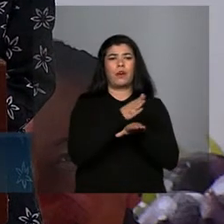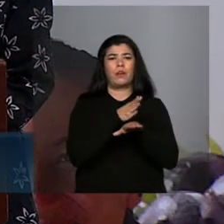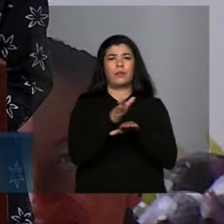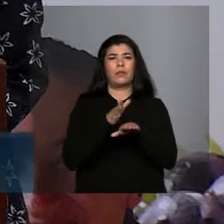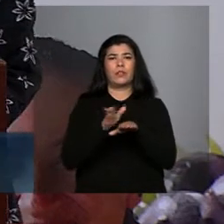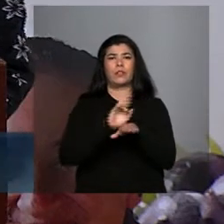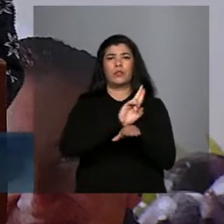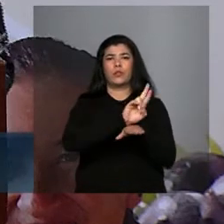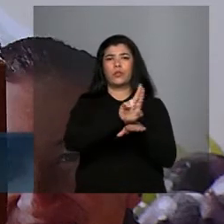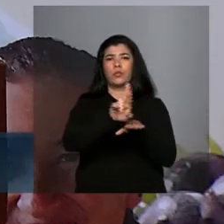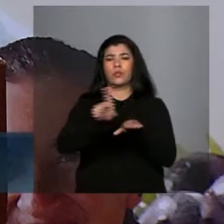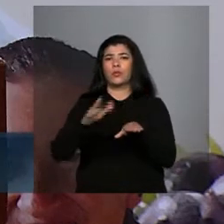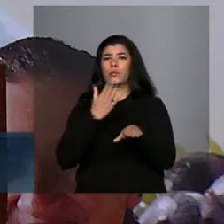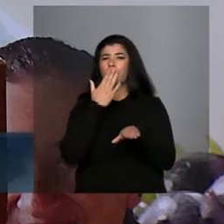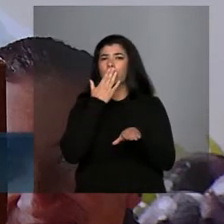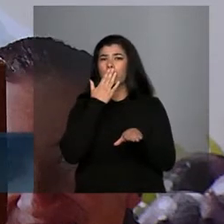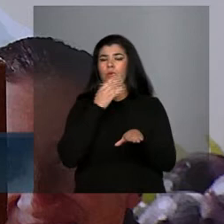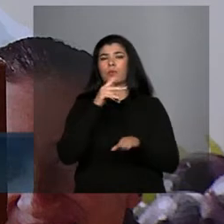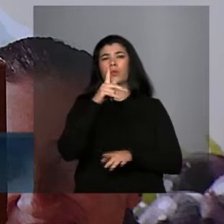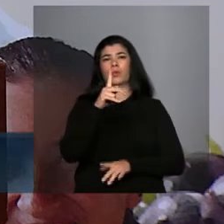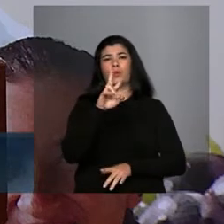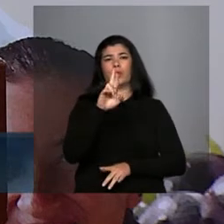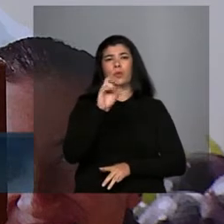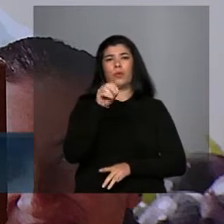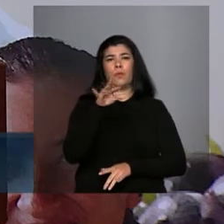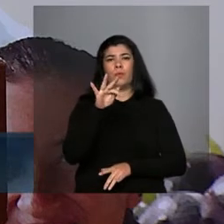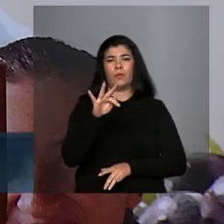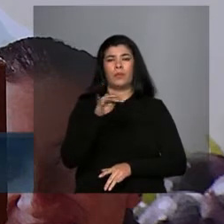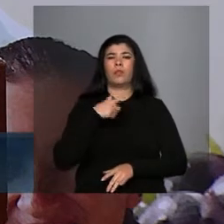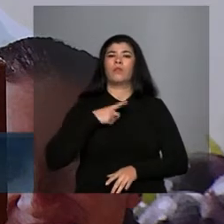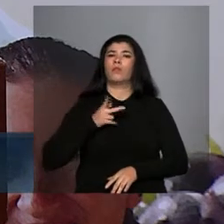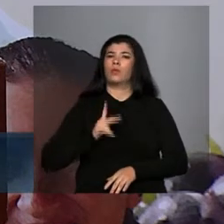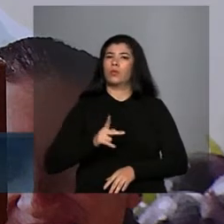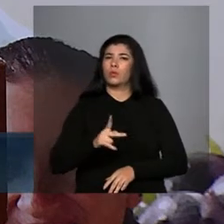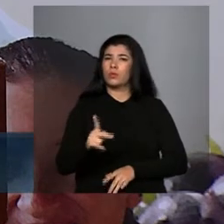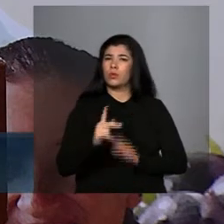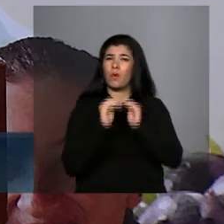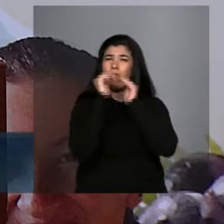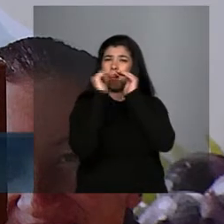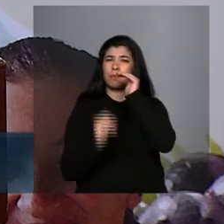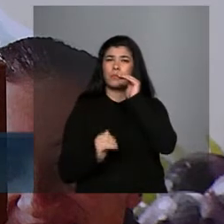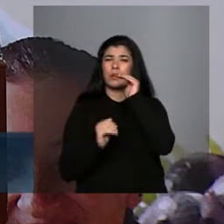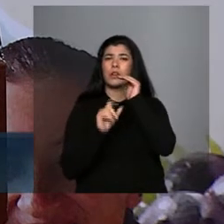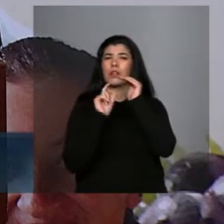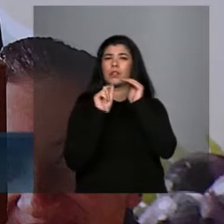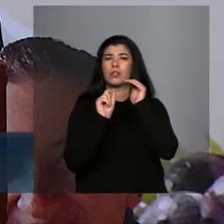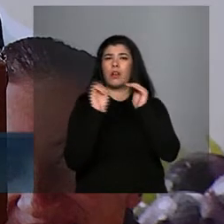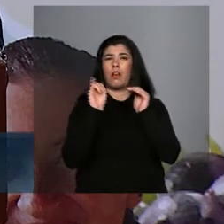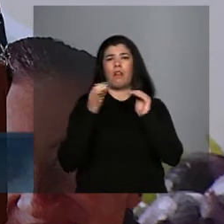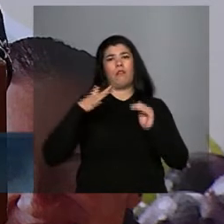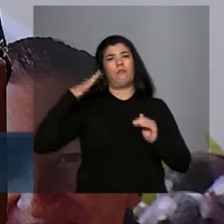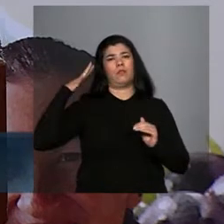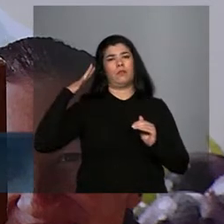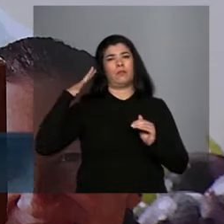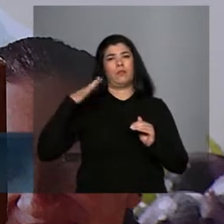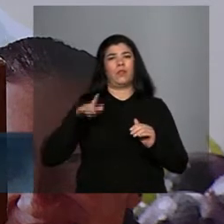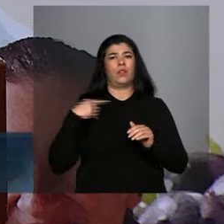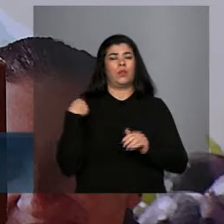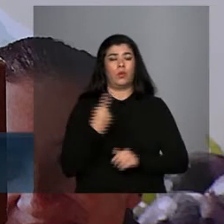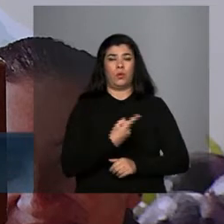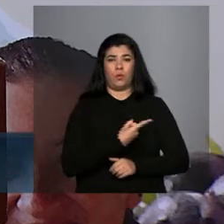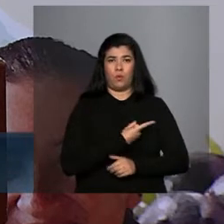PRONAF, elas permanecem bem inferiores à inflação. Nós reafirmamos nosso